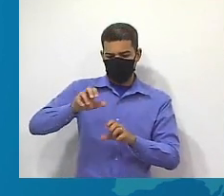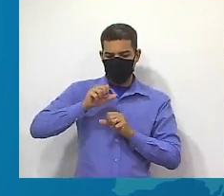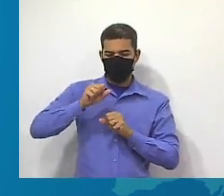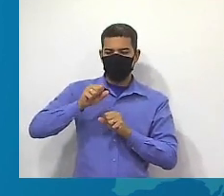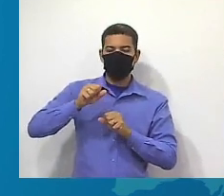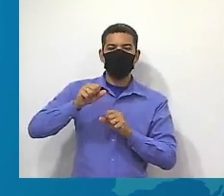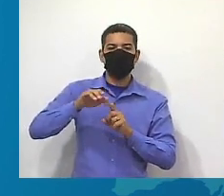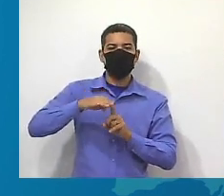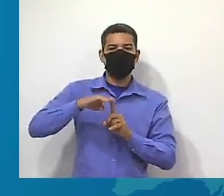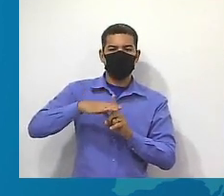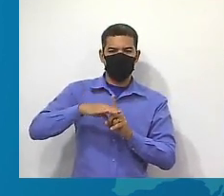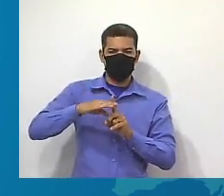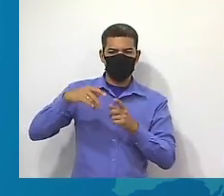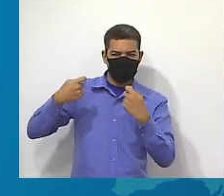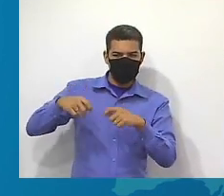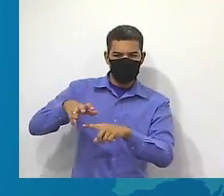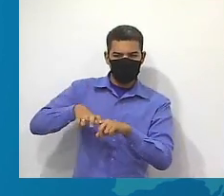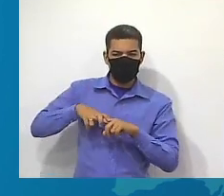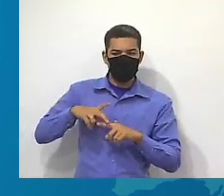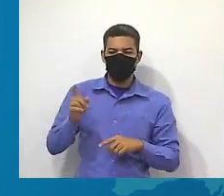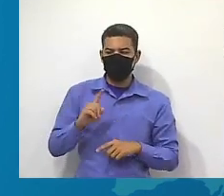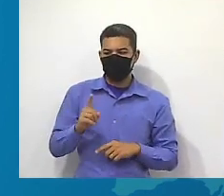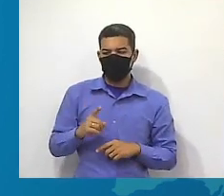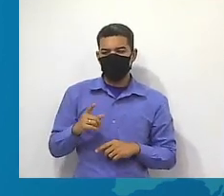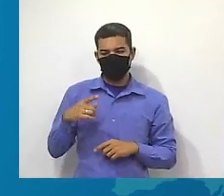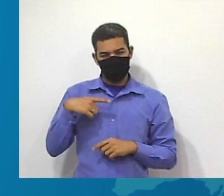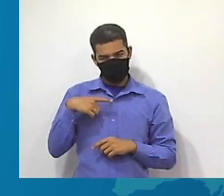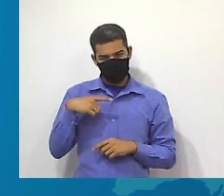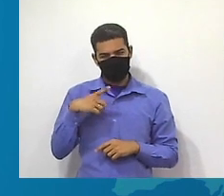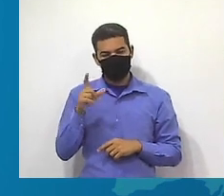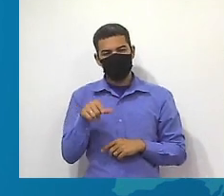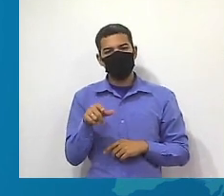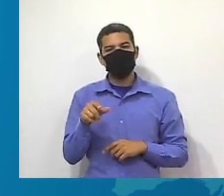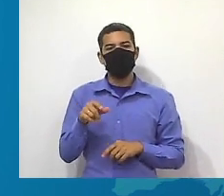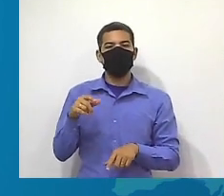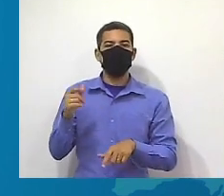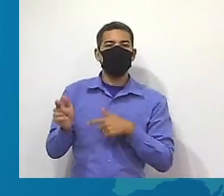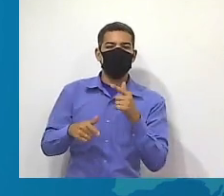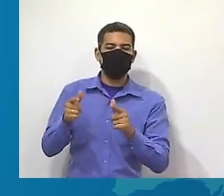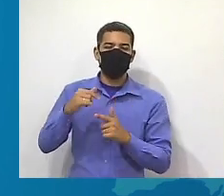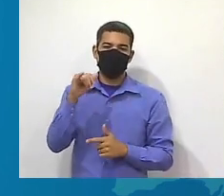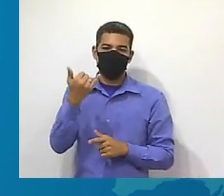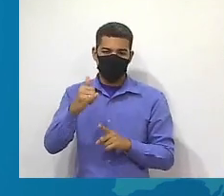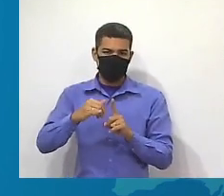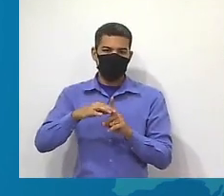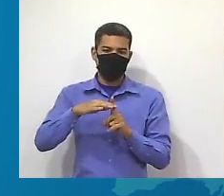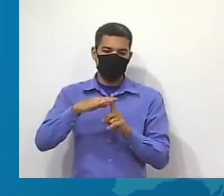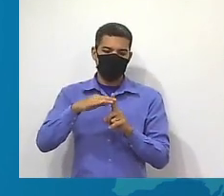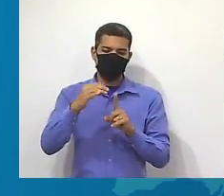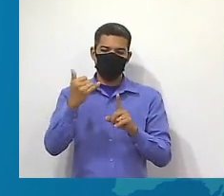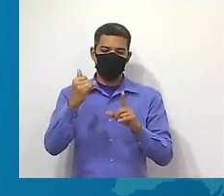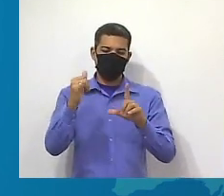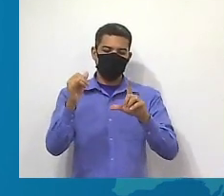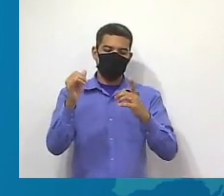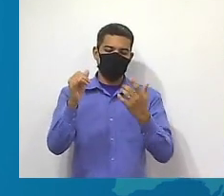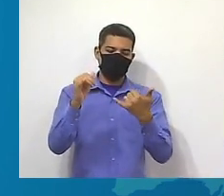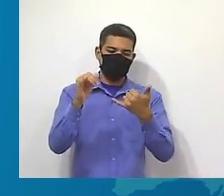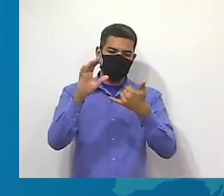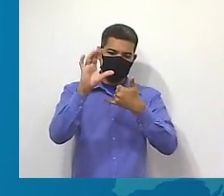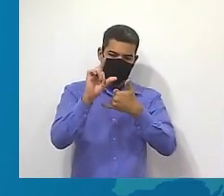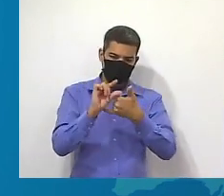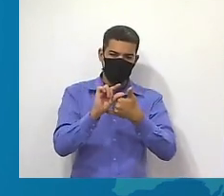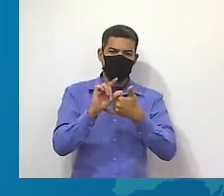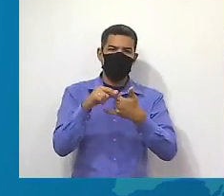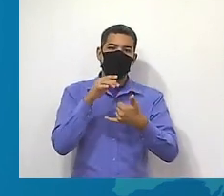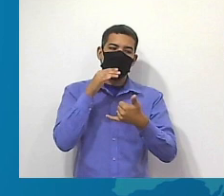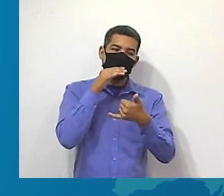vai chamar de trabalho. É, por exemplo, o que acontece no funcionamento da bateria do seu celular. Então, ali não depende do celular estar